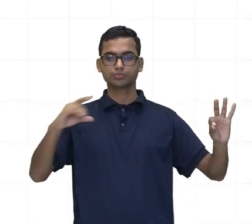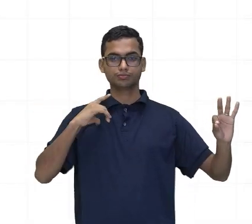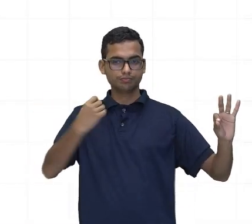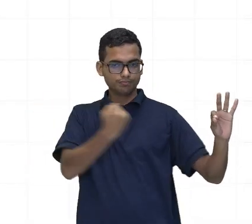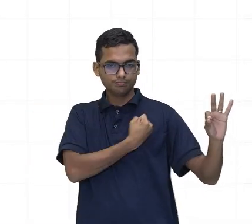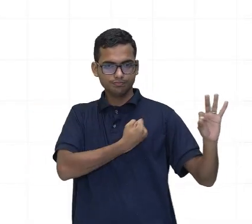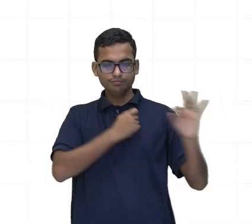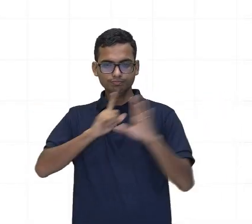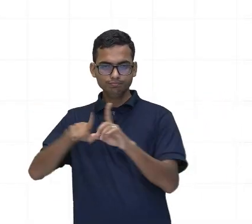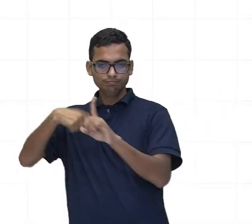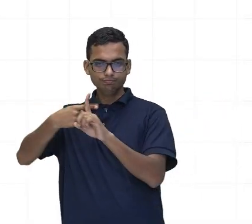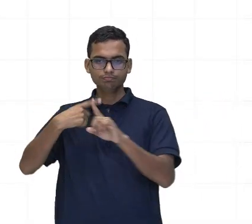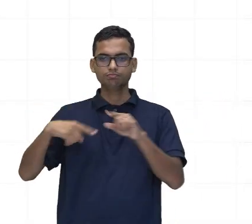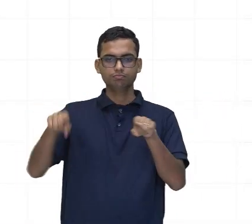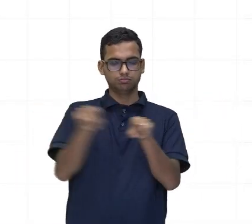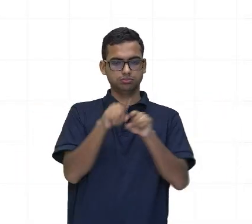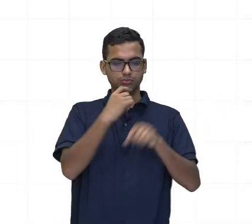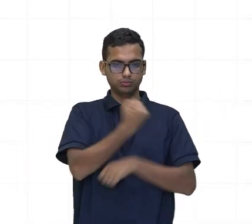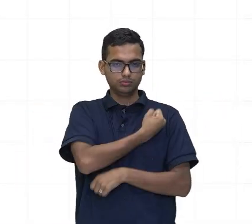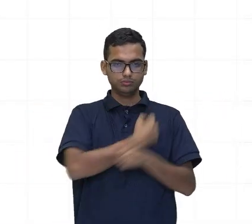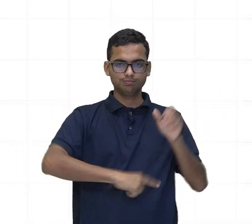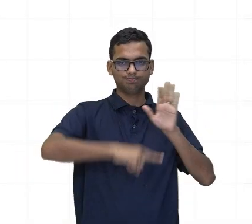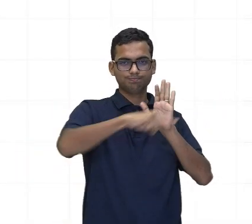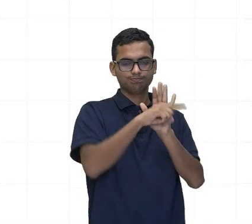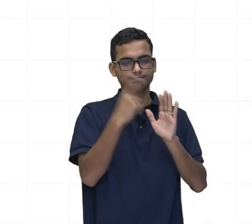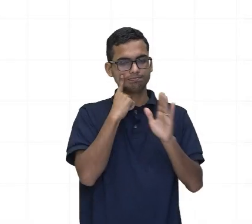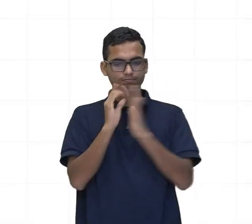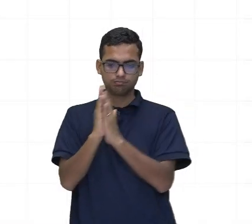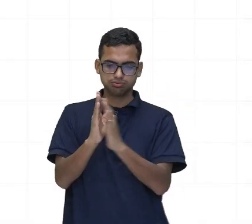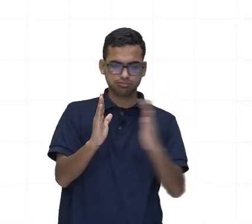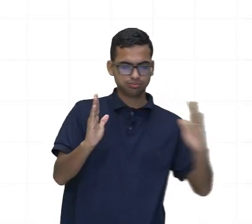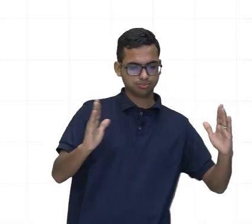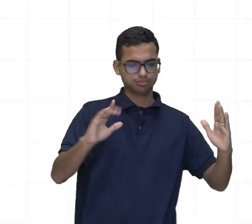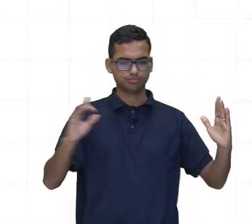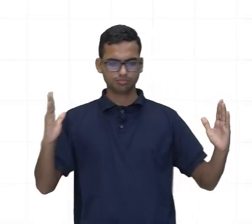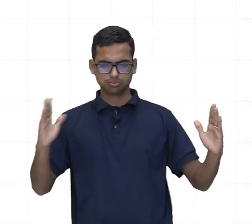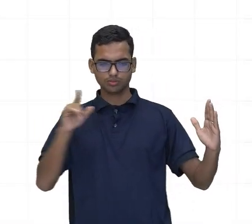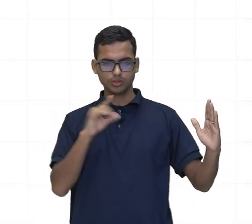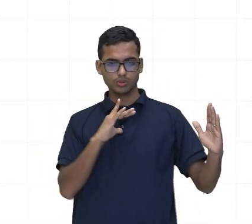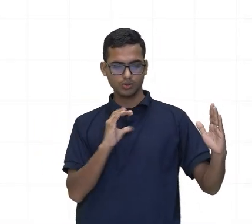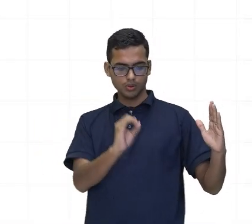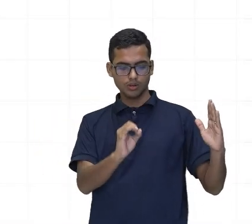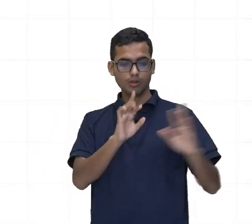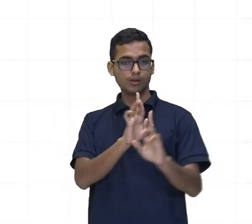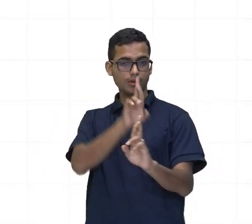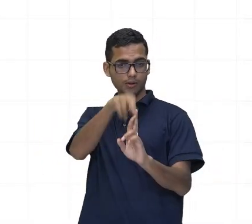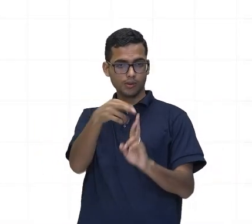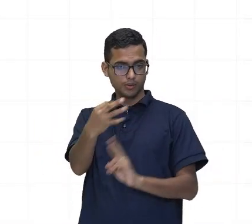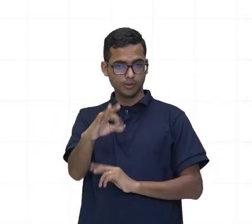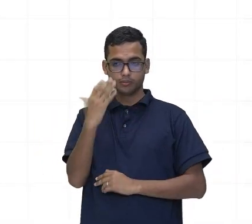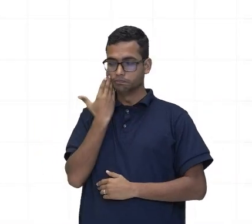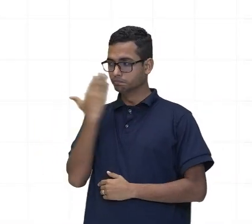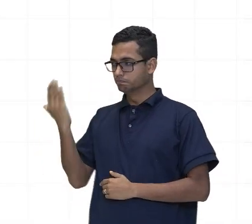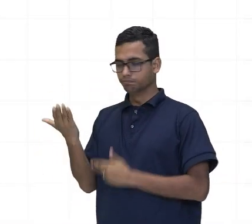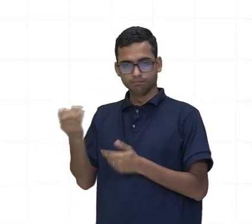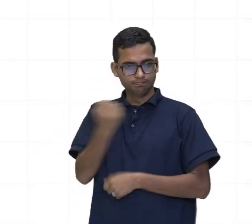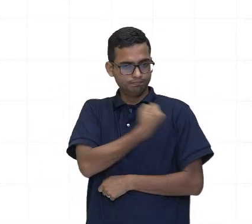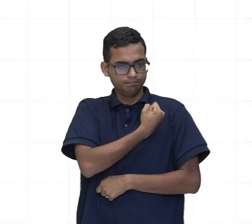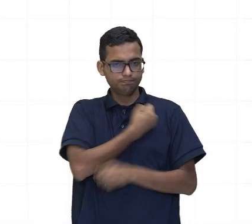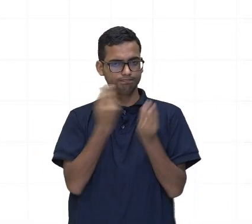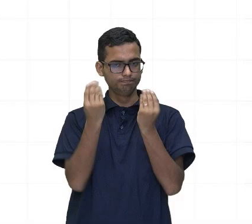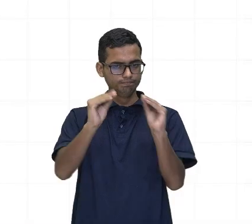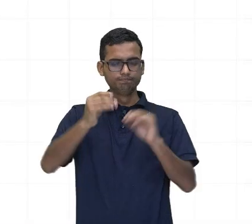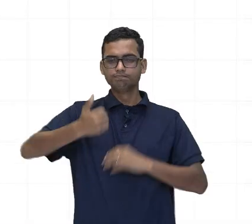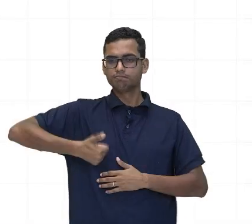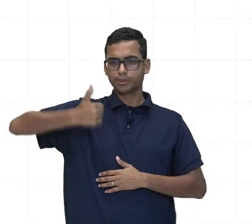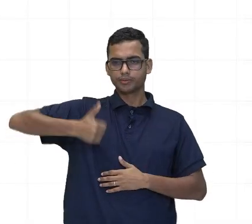positivos e entre os números negativos e ele vai servir para a gente como referência. Vamos ver quais são os números que a gente vai colocar primeiro.